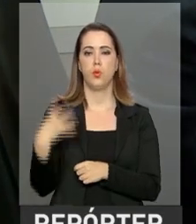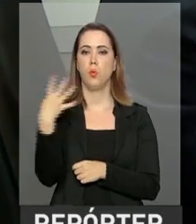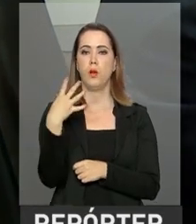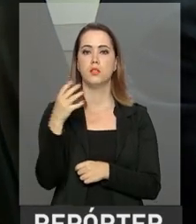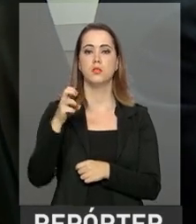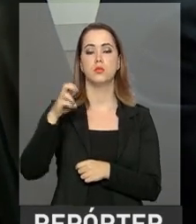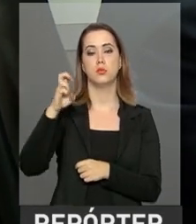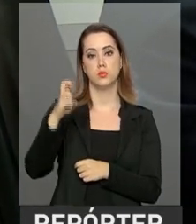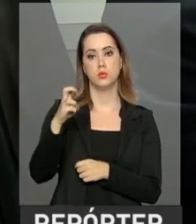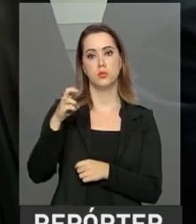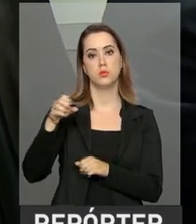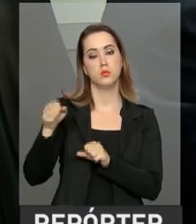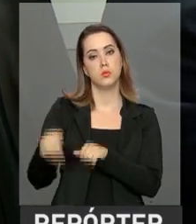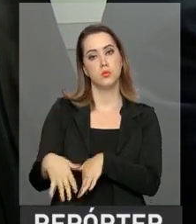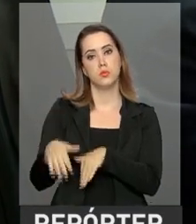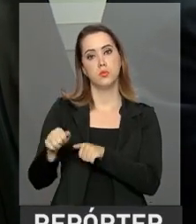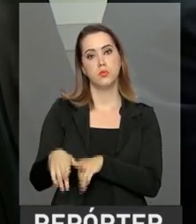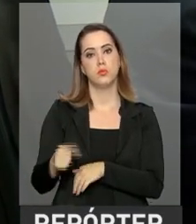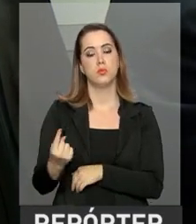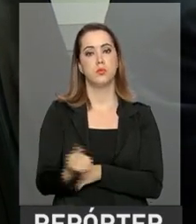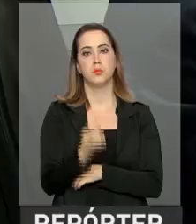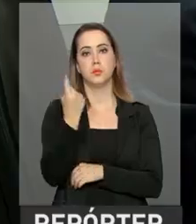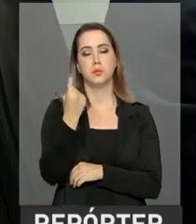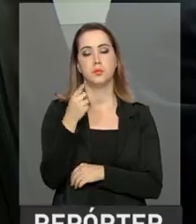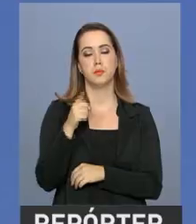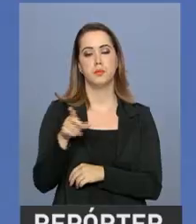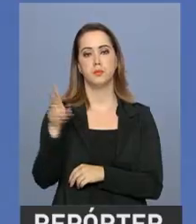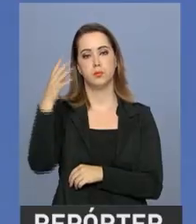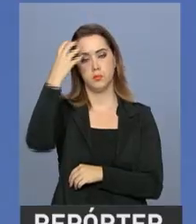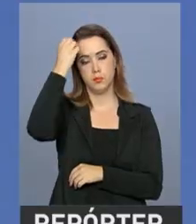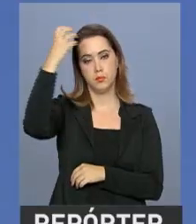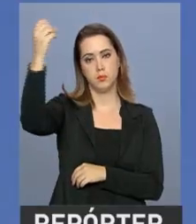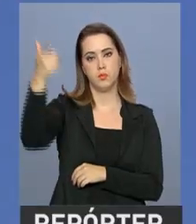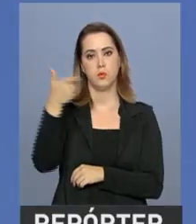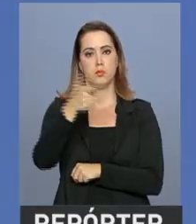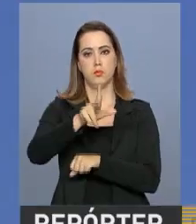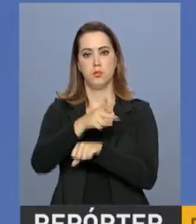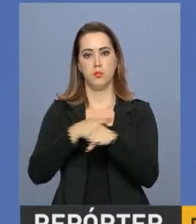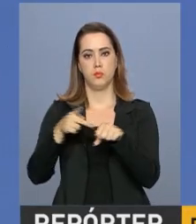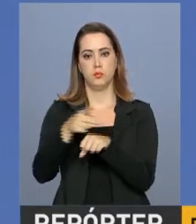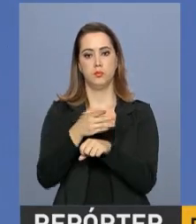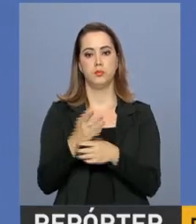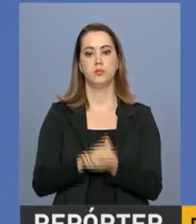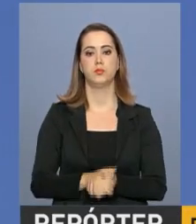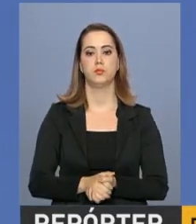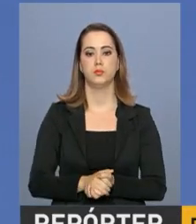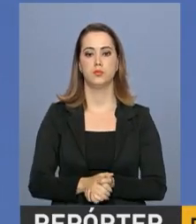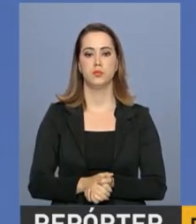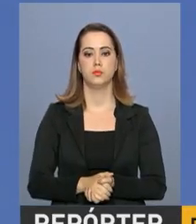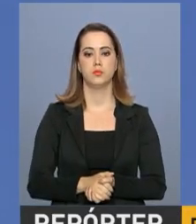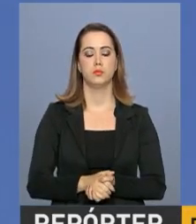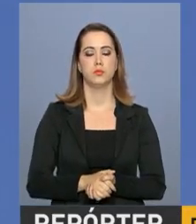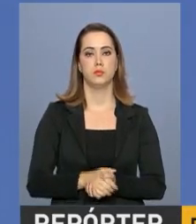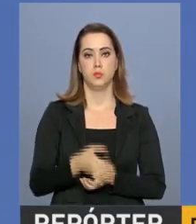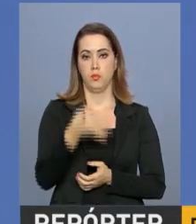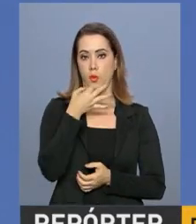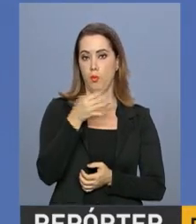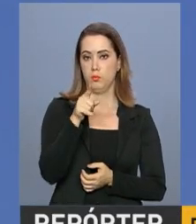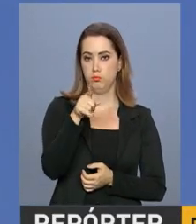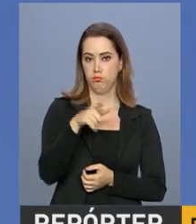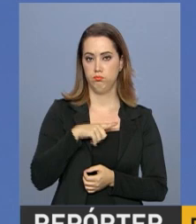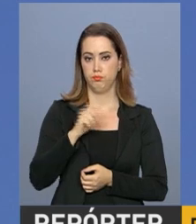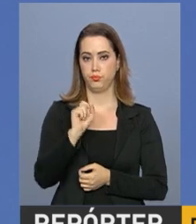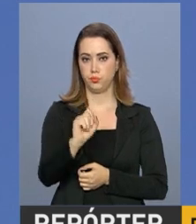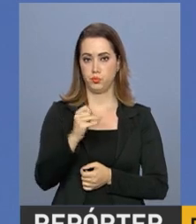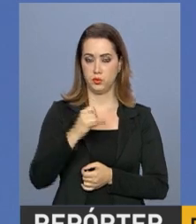qu e cinco em sua primeira viagem internacional eu acho que eh se a o o o o o presidente terino